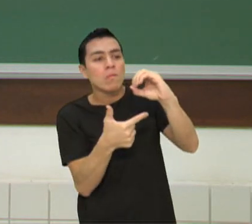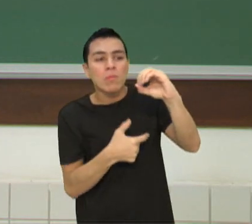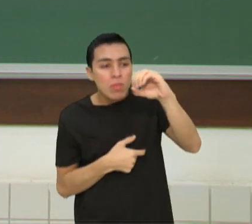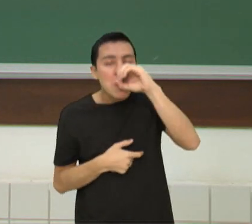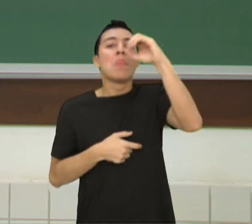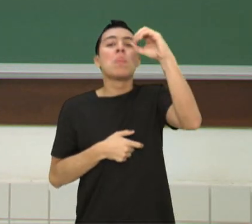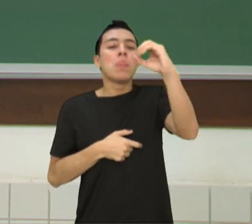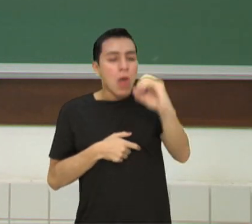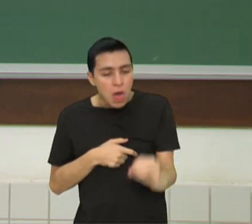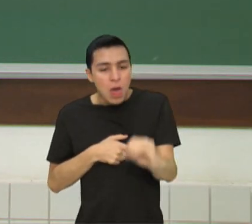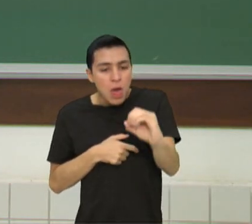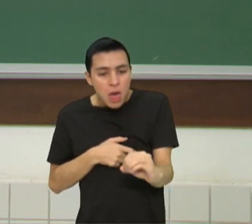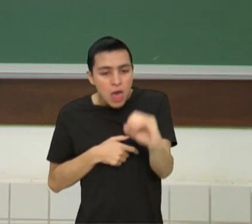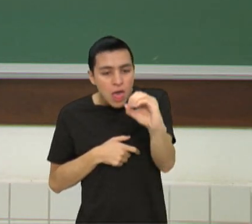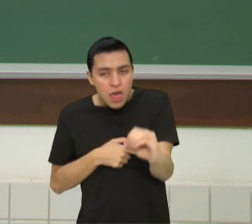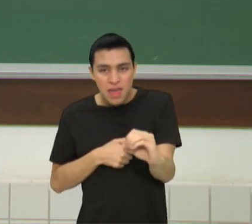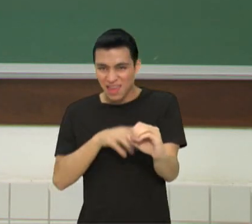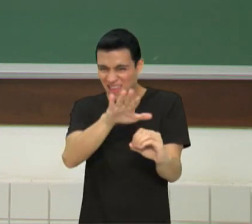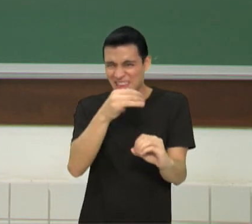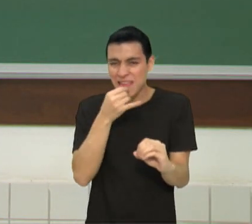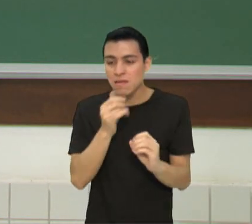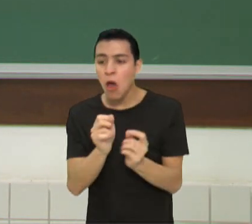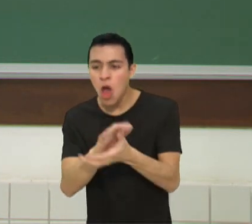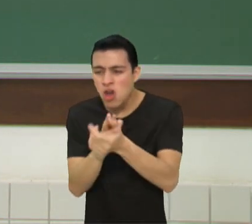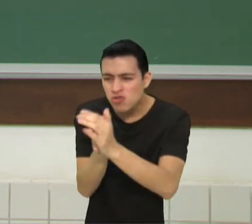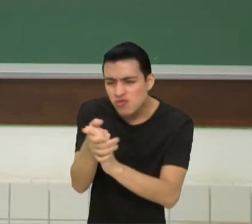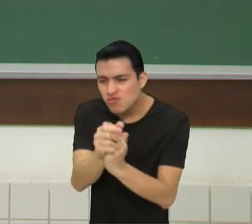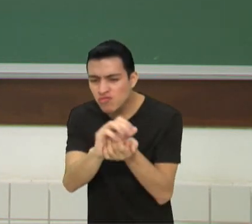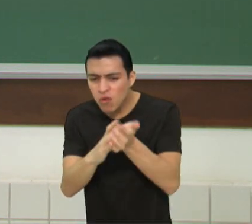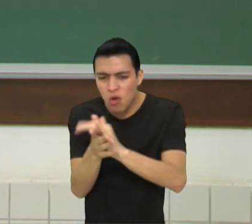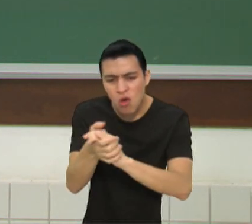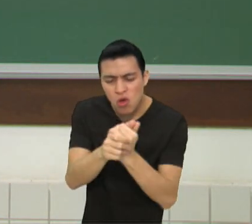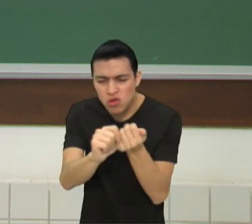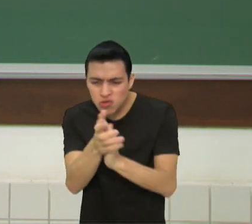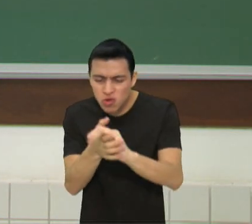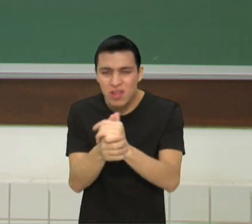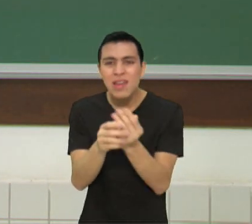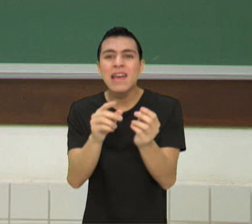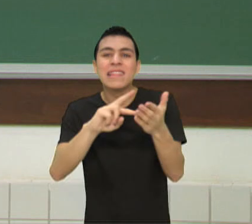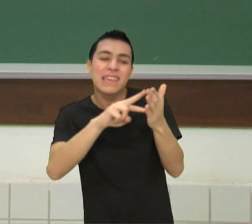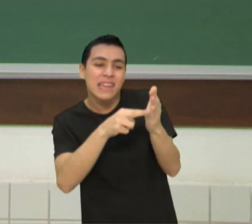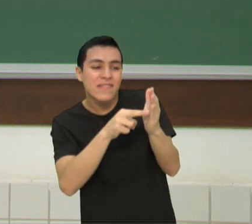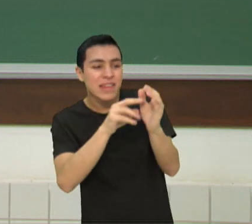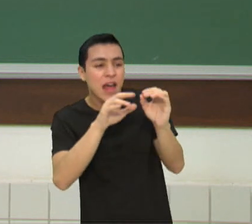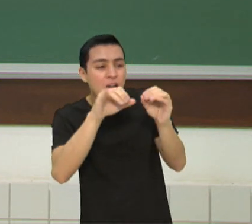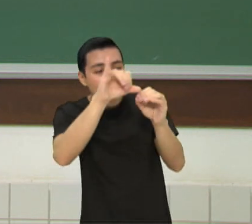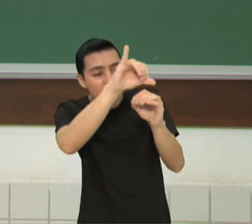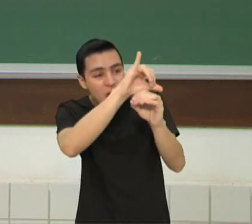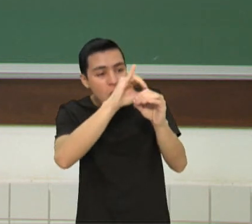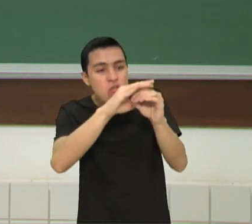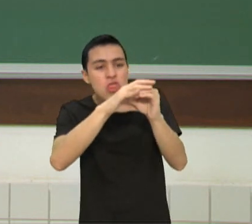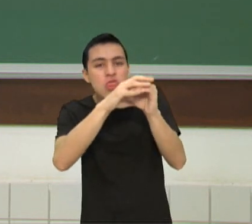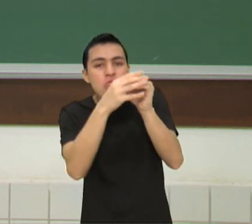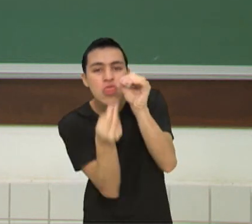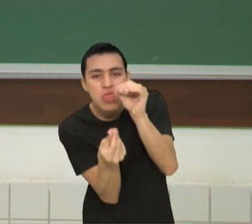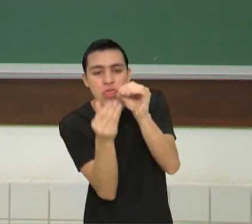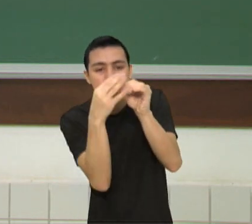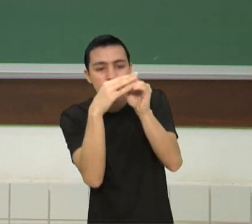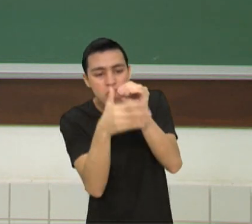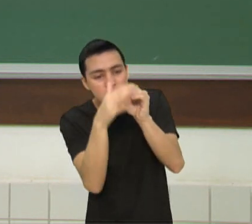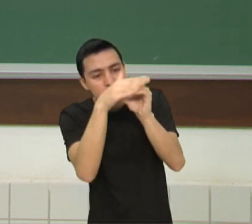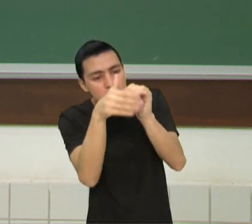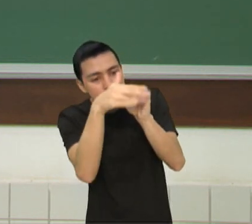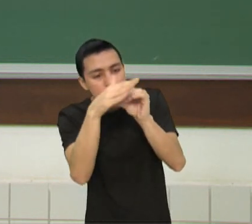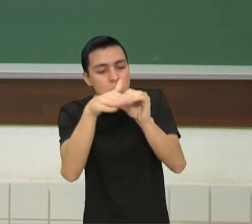ligação. Aí quando eu vou lá e lavo as mãos com sabão, eu dissolvo os lipídios.